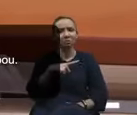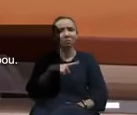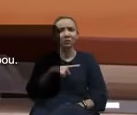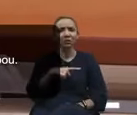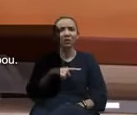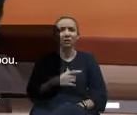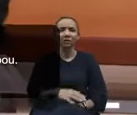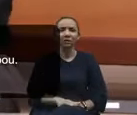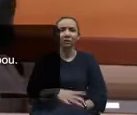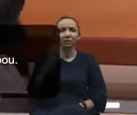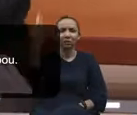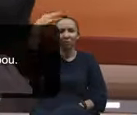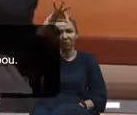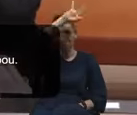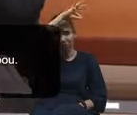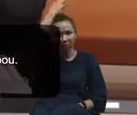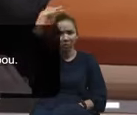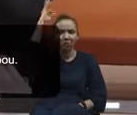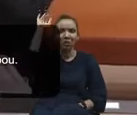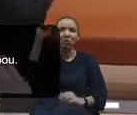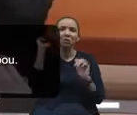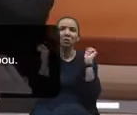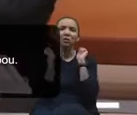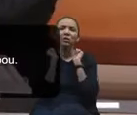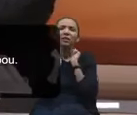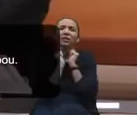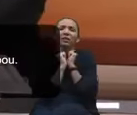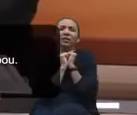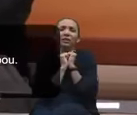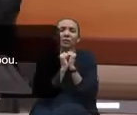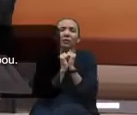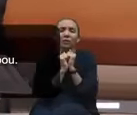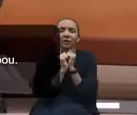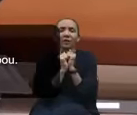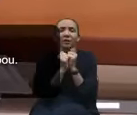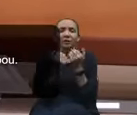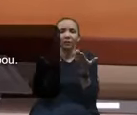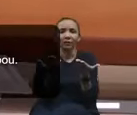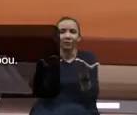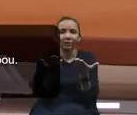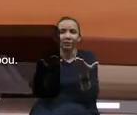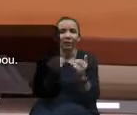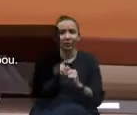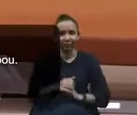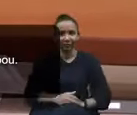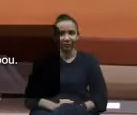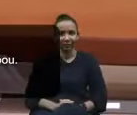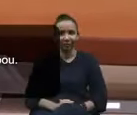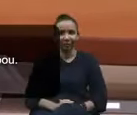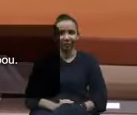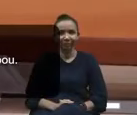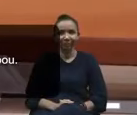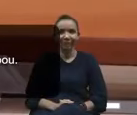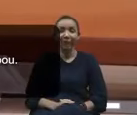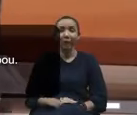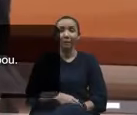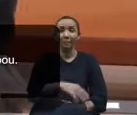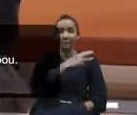mãe do Salvador ninguém sabia mistério Eita irmão Ô